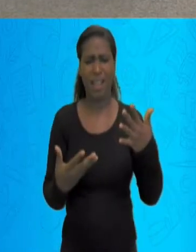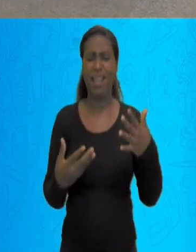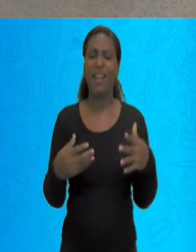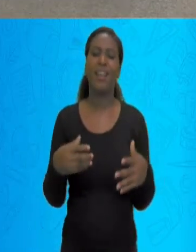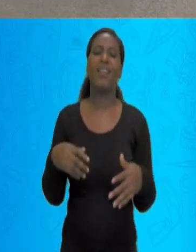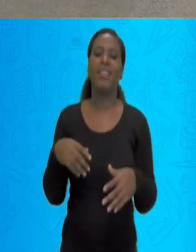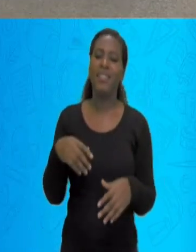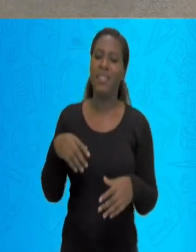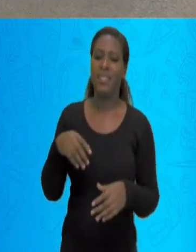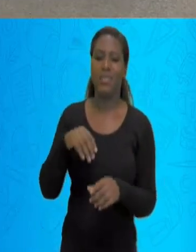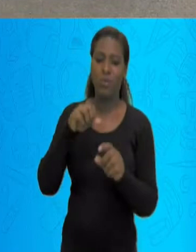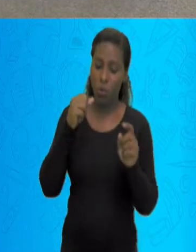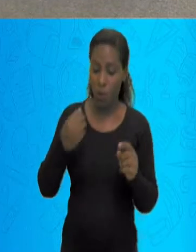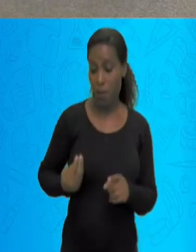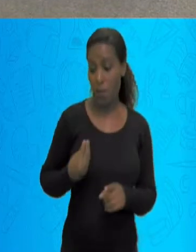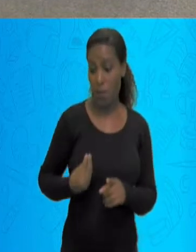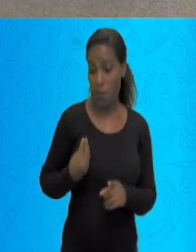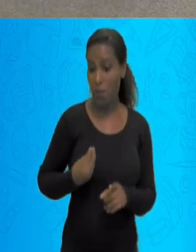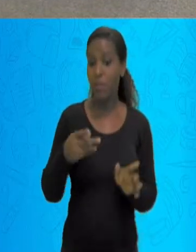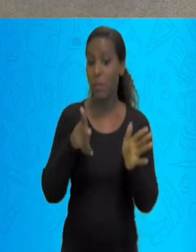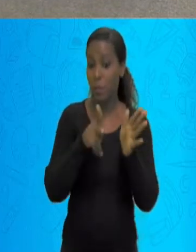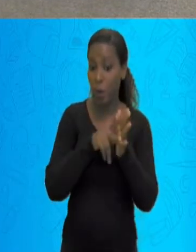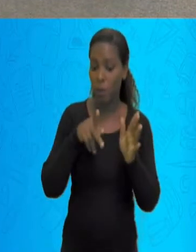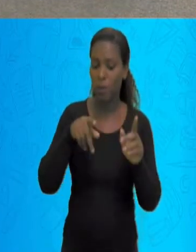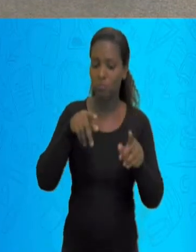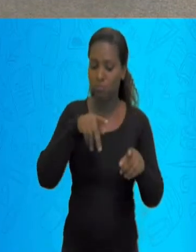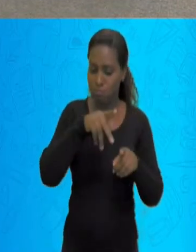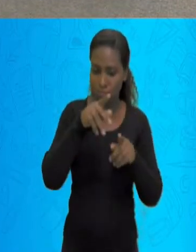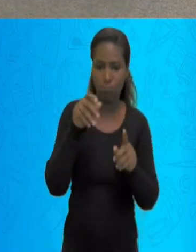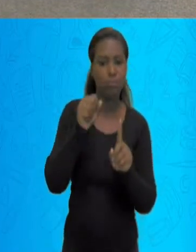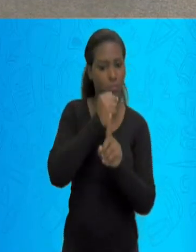vivência social. Vamos ver um pouquinho mais? Em